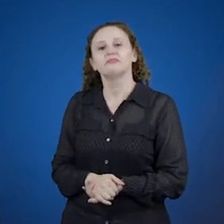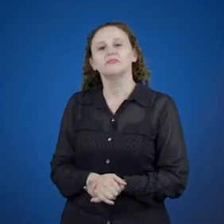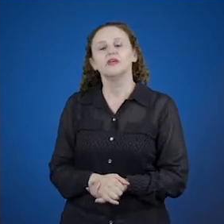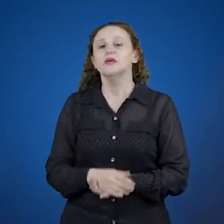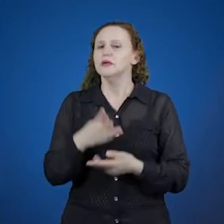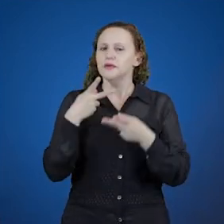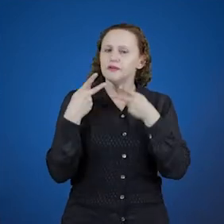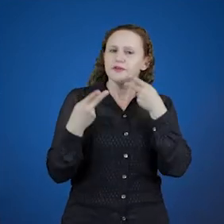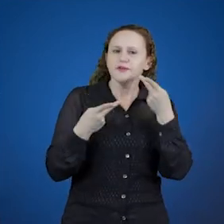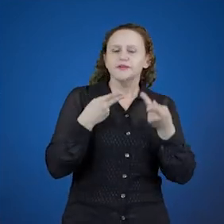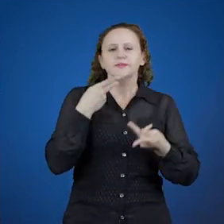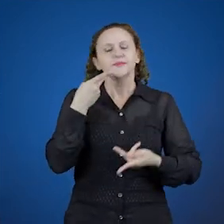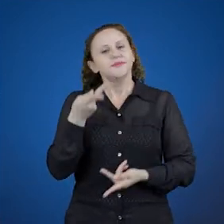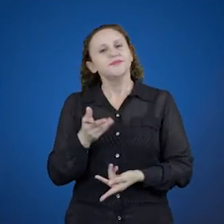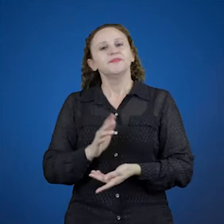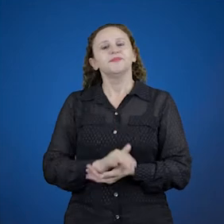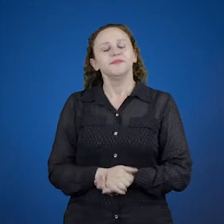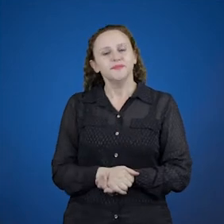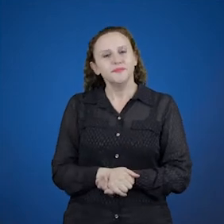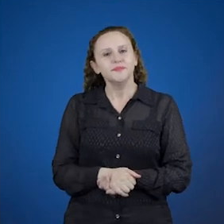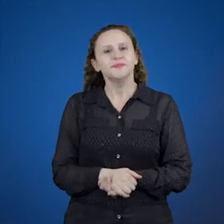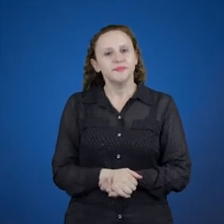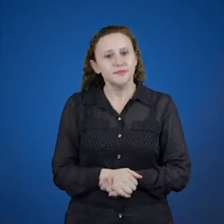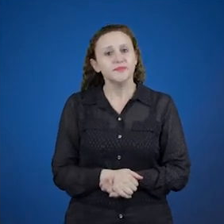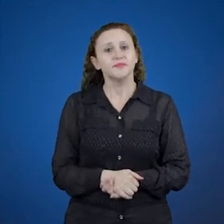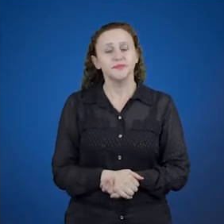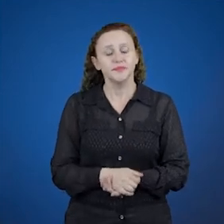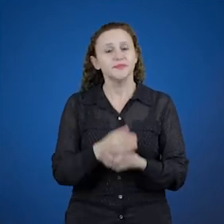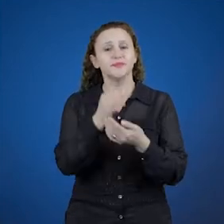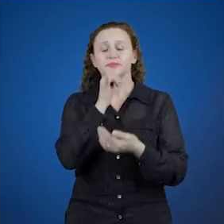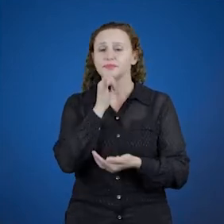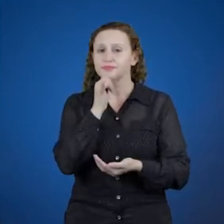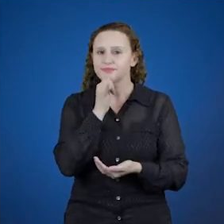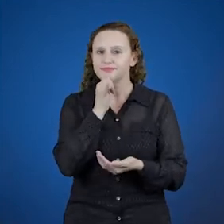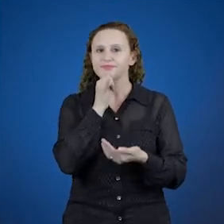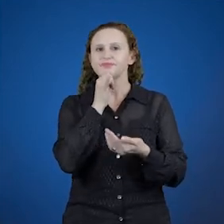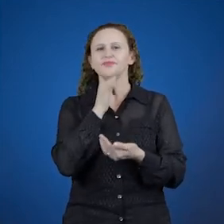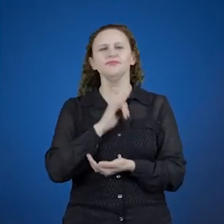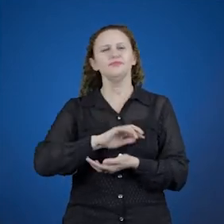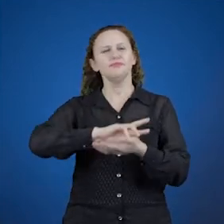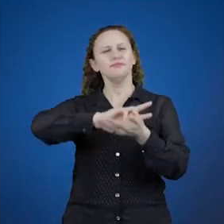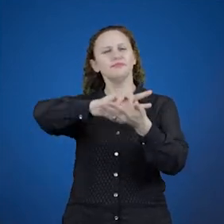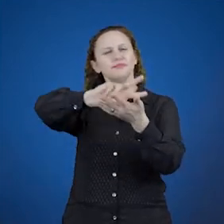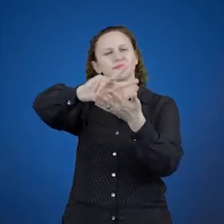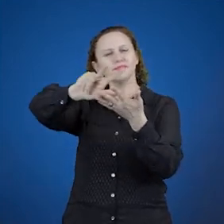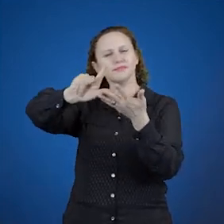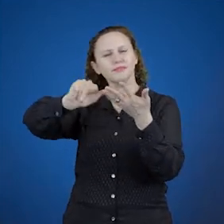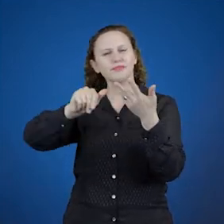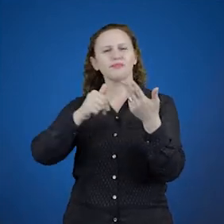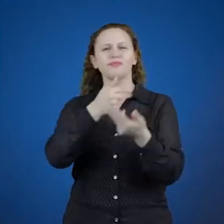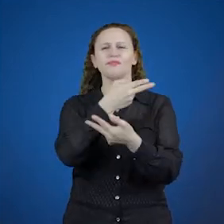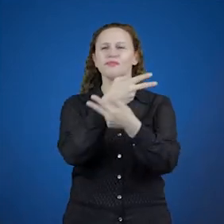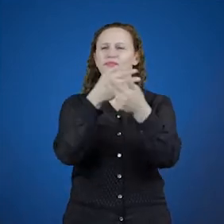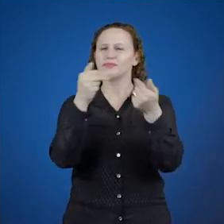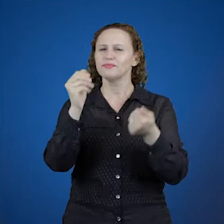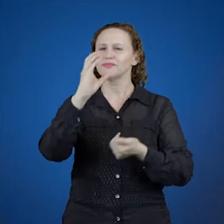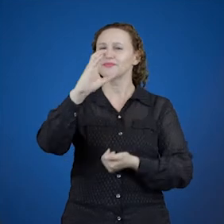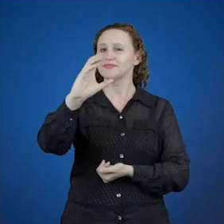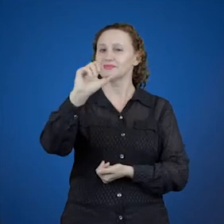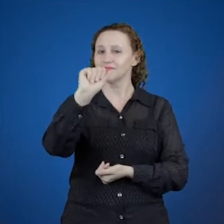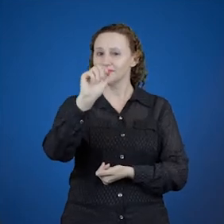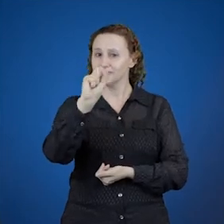bem falamos o início que vamos tratar então dos casos latinos deixa uma palavra